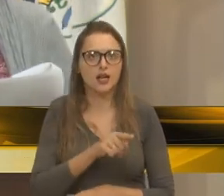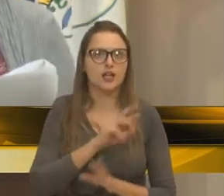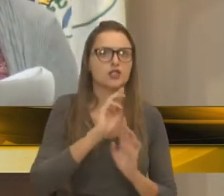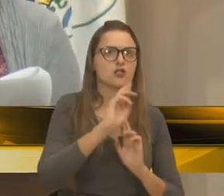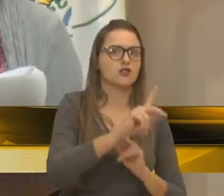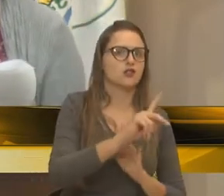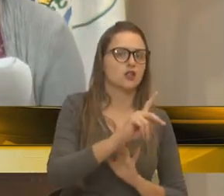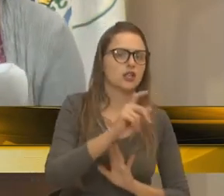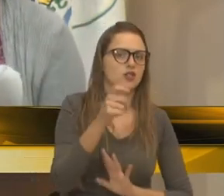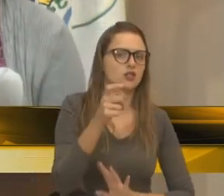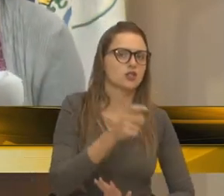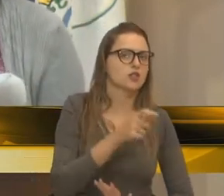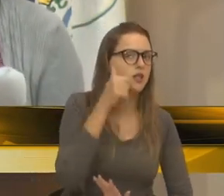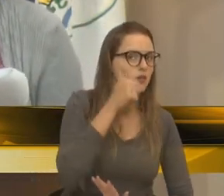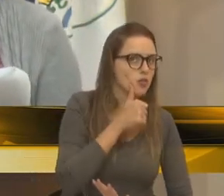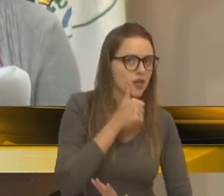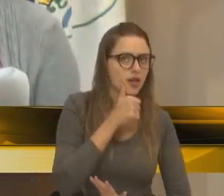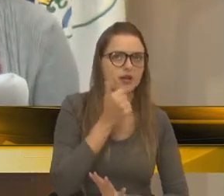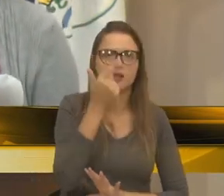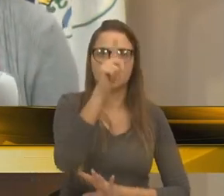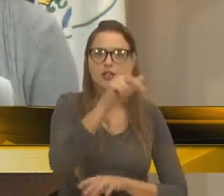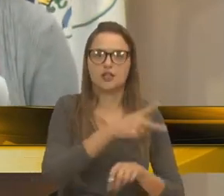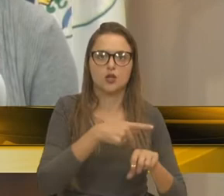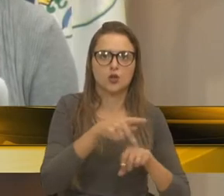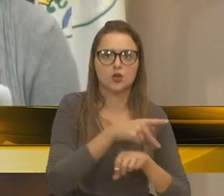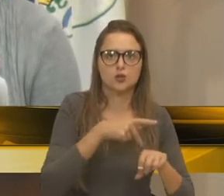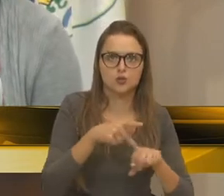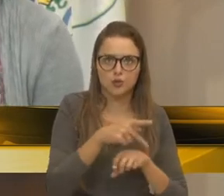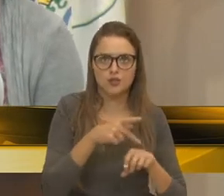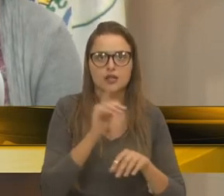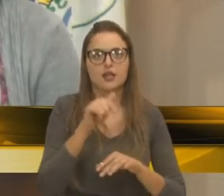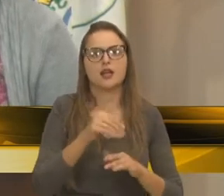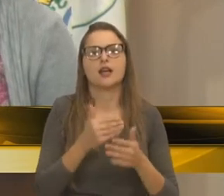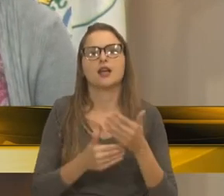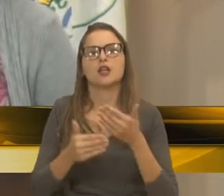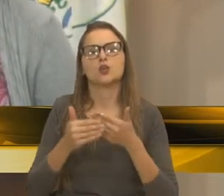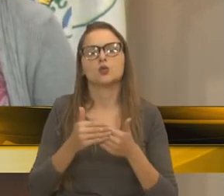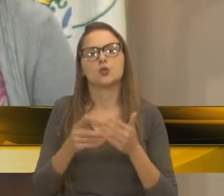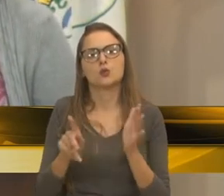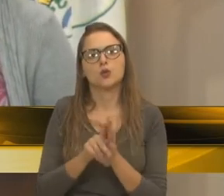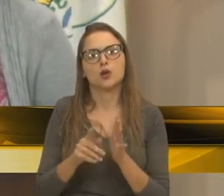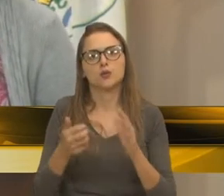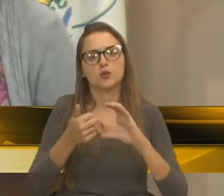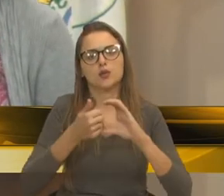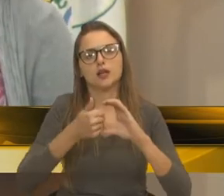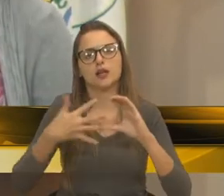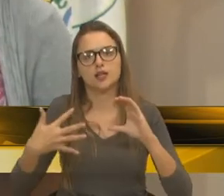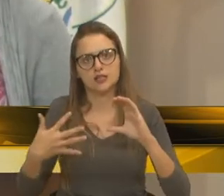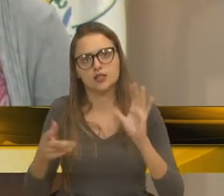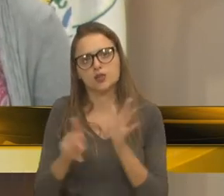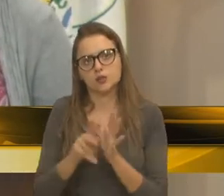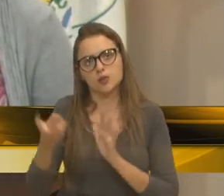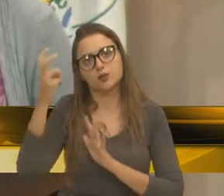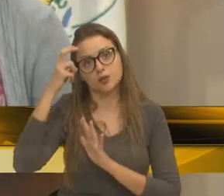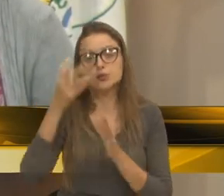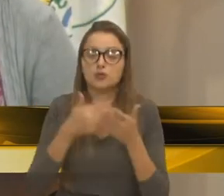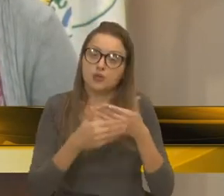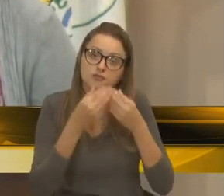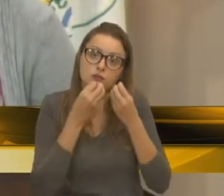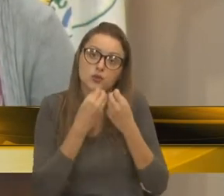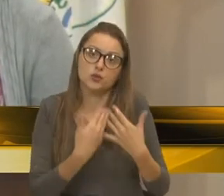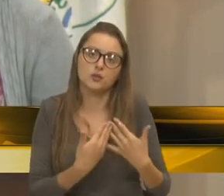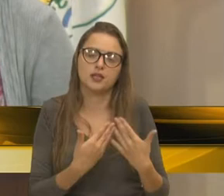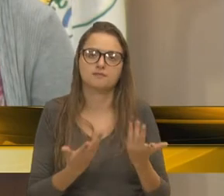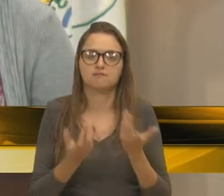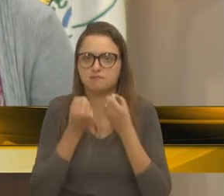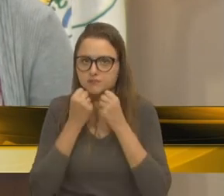Palestina, é ser diferente de ser mulher na África. Então, tudo isso vai ter características diferentes. Bom, tudo bem. Aí a